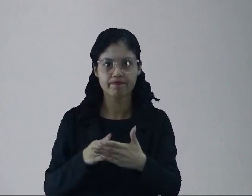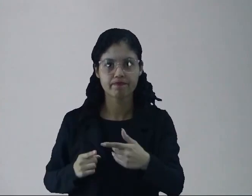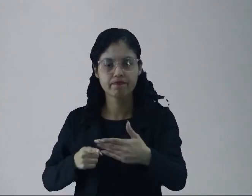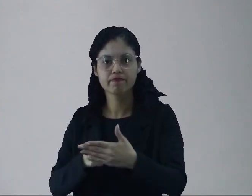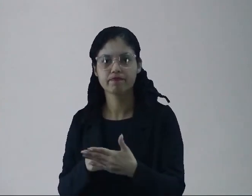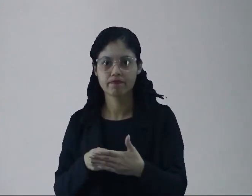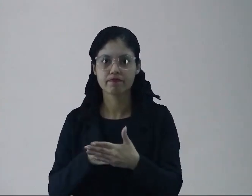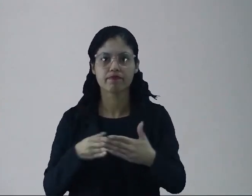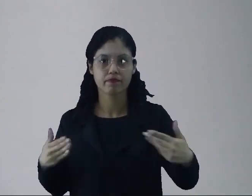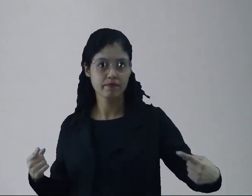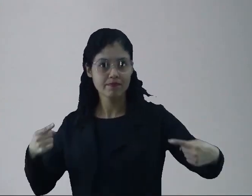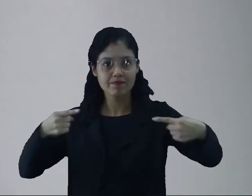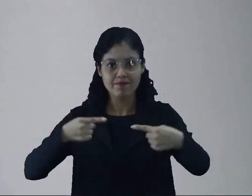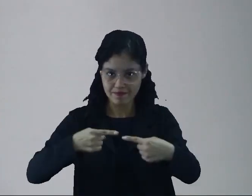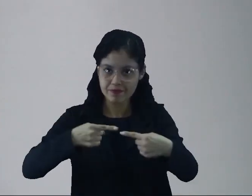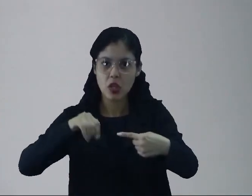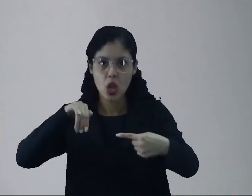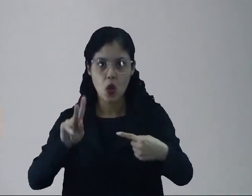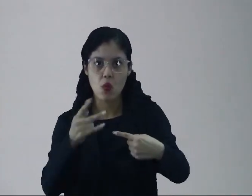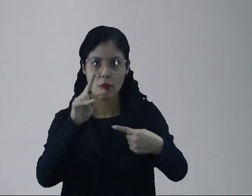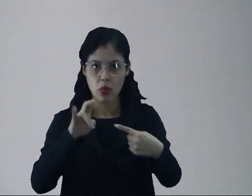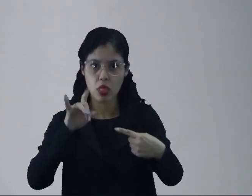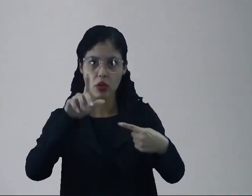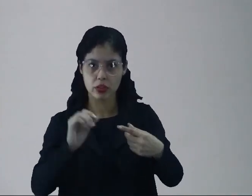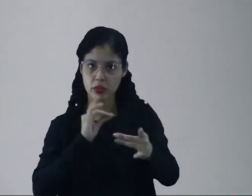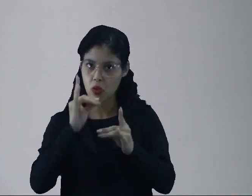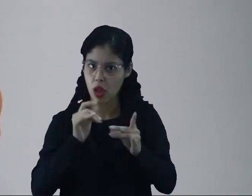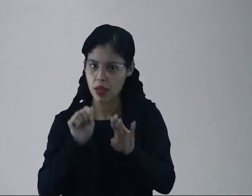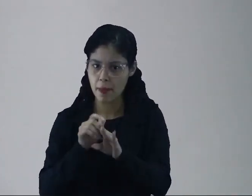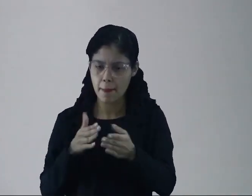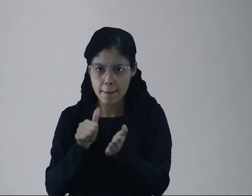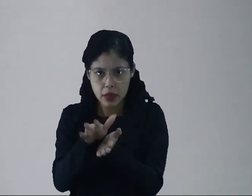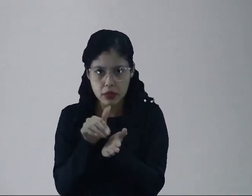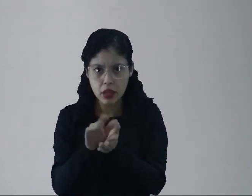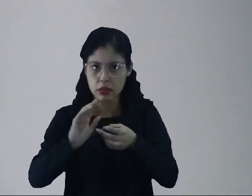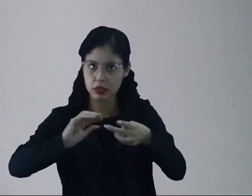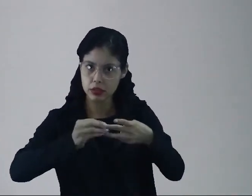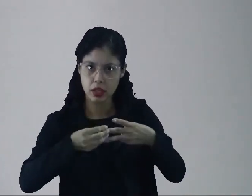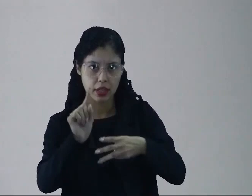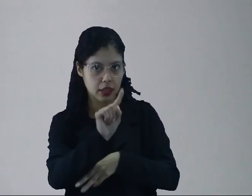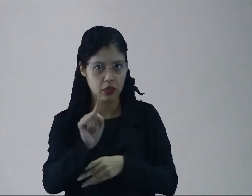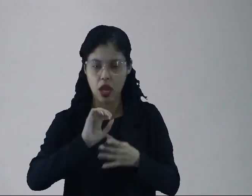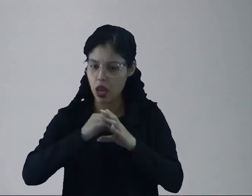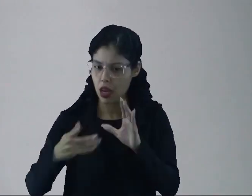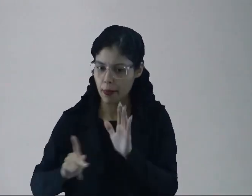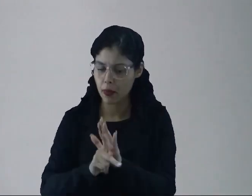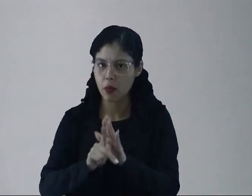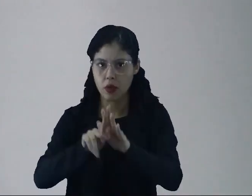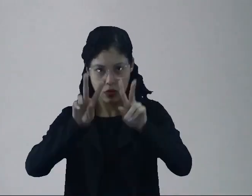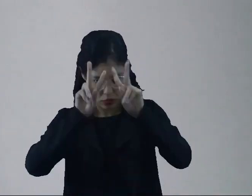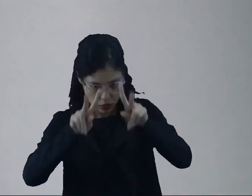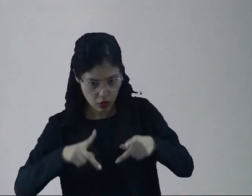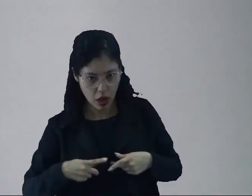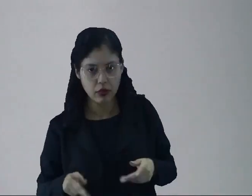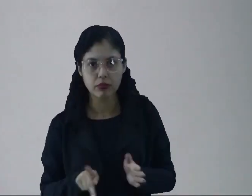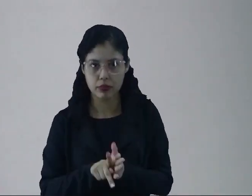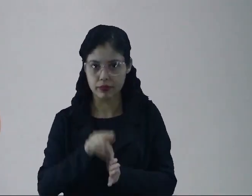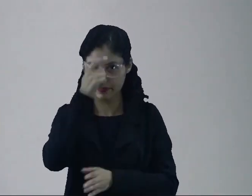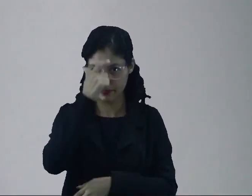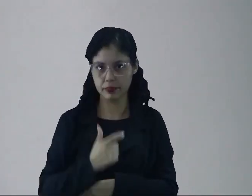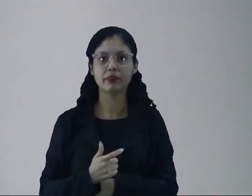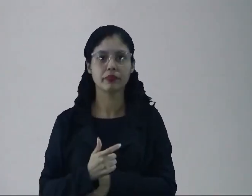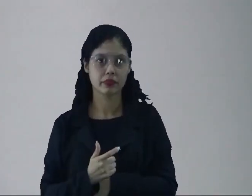iniciar um processo ali de reação imunológica para tentar eliminar aquela célula que não é característica das suas